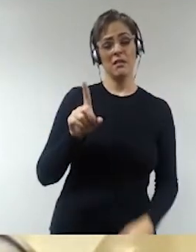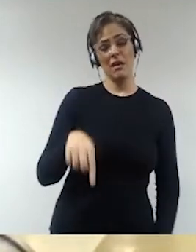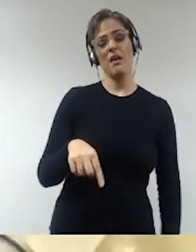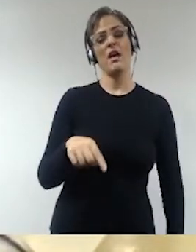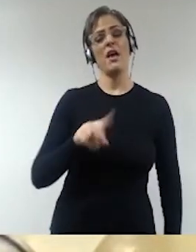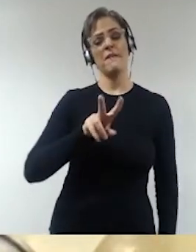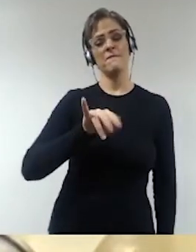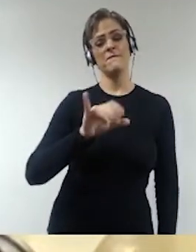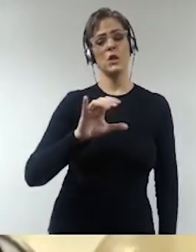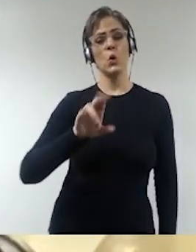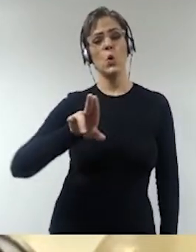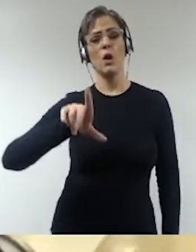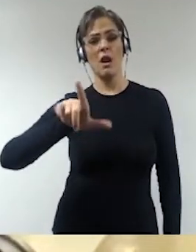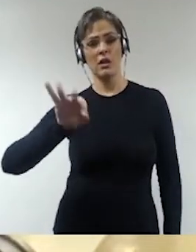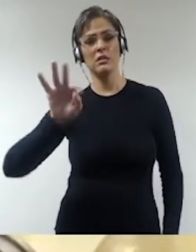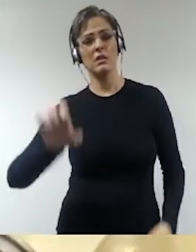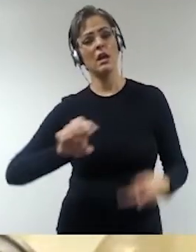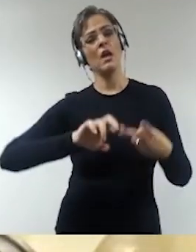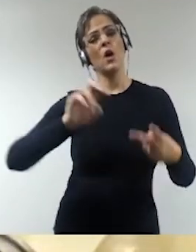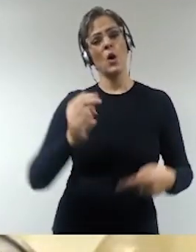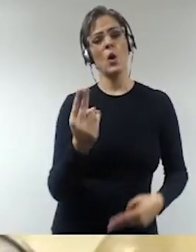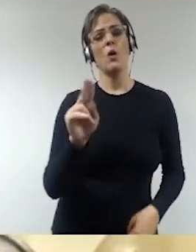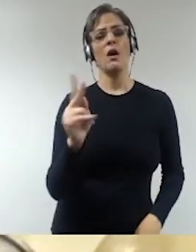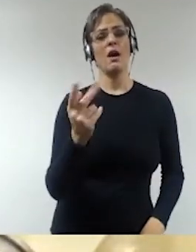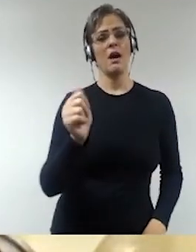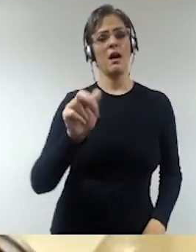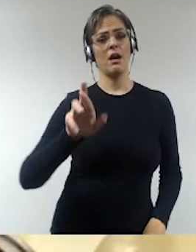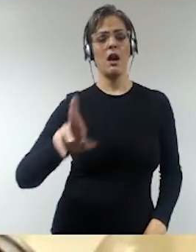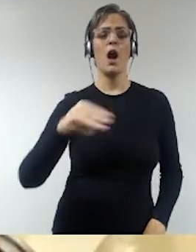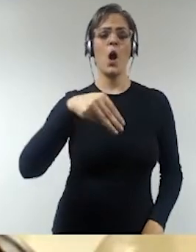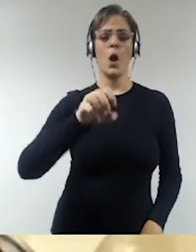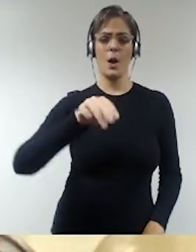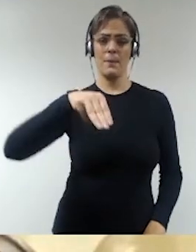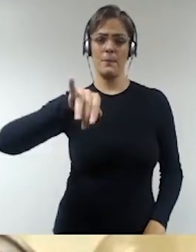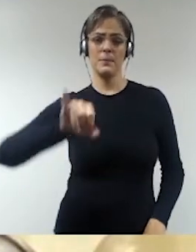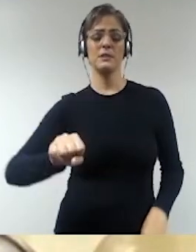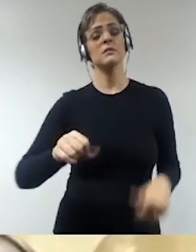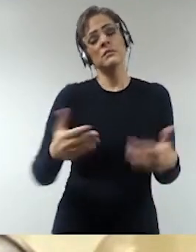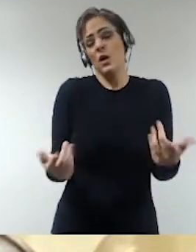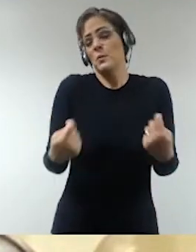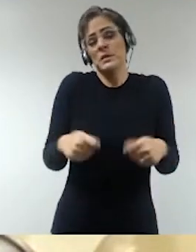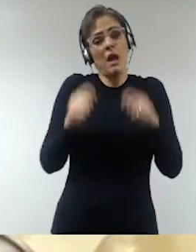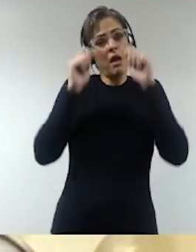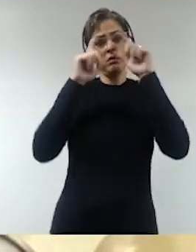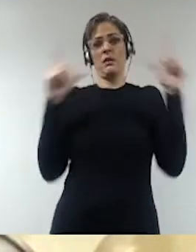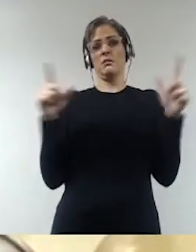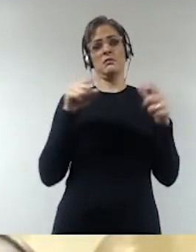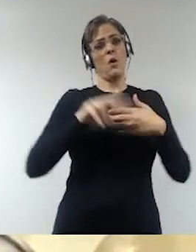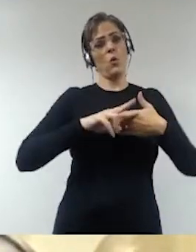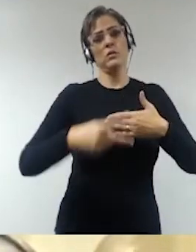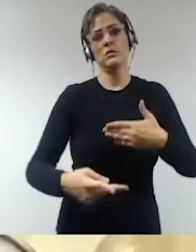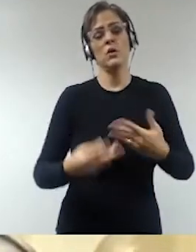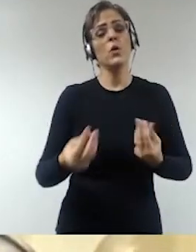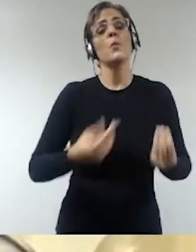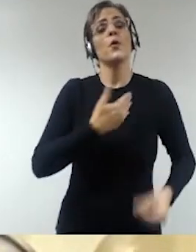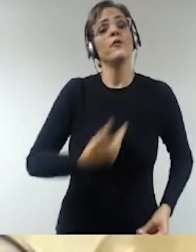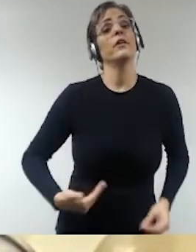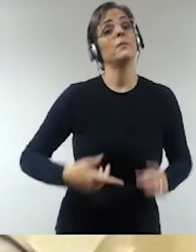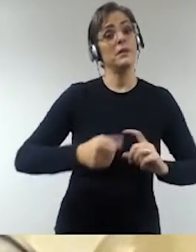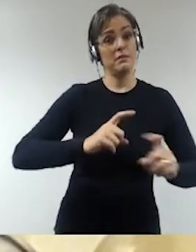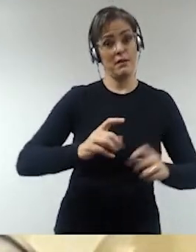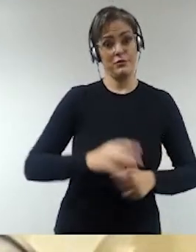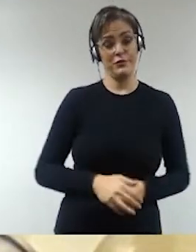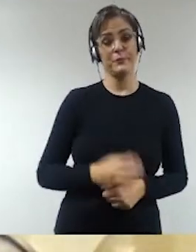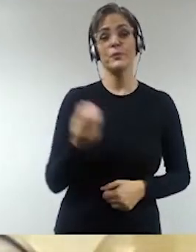é necessário que o Supremo se atente para as consequências dessas decisões, que influenciam na governabilidade, que influenciam